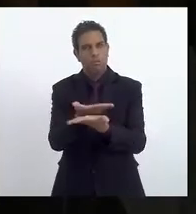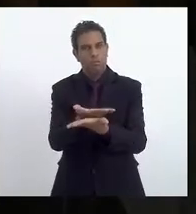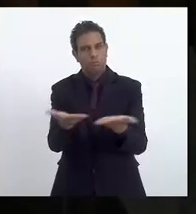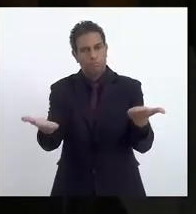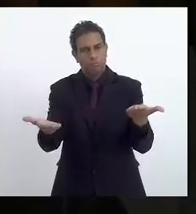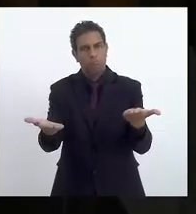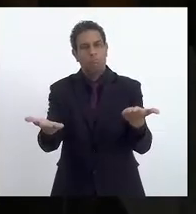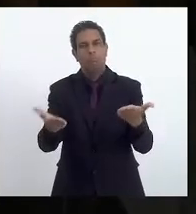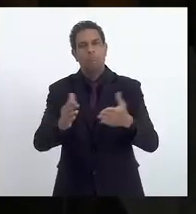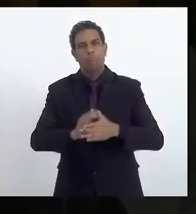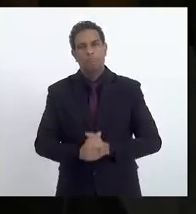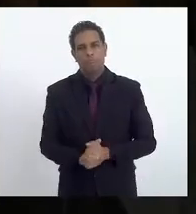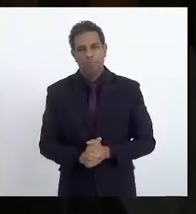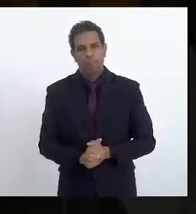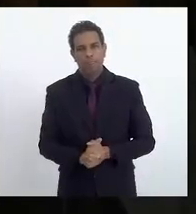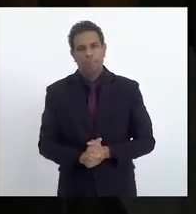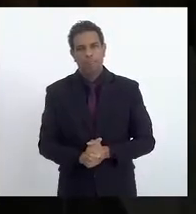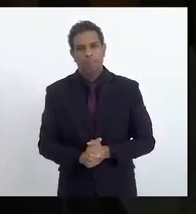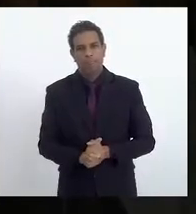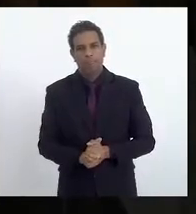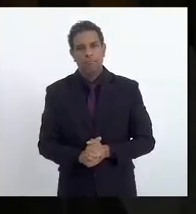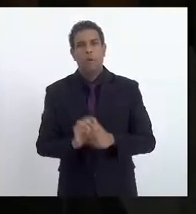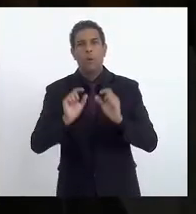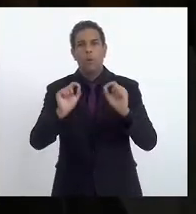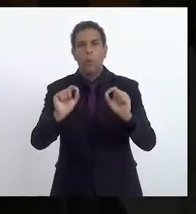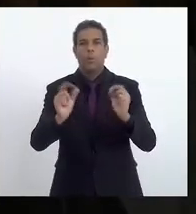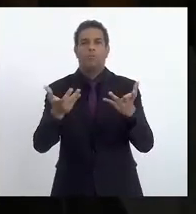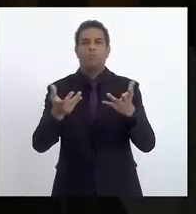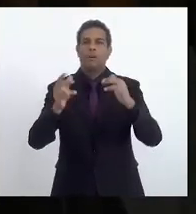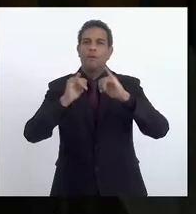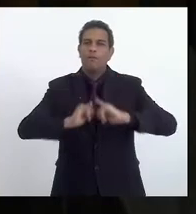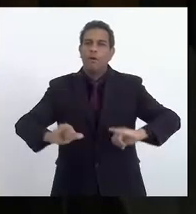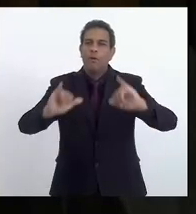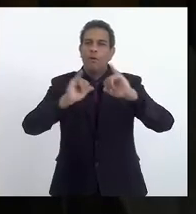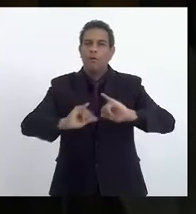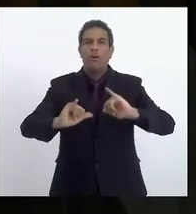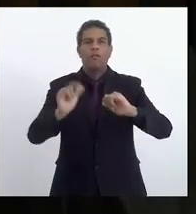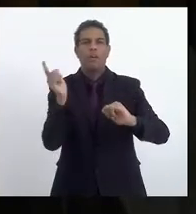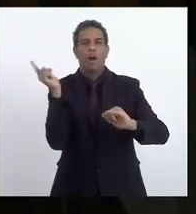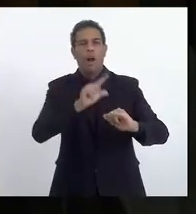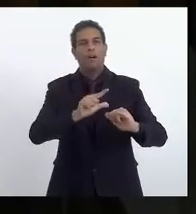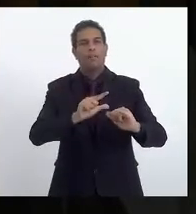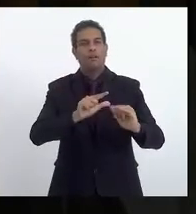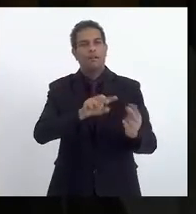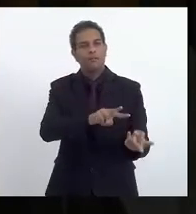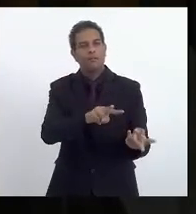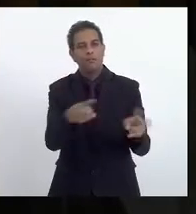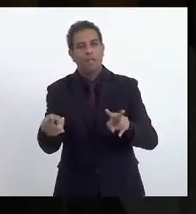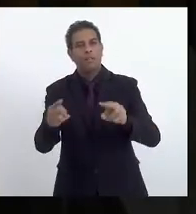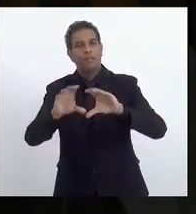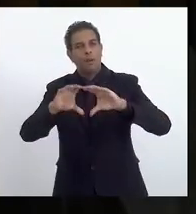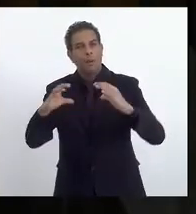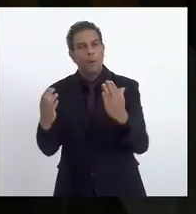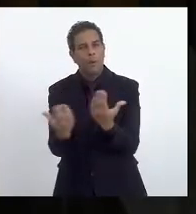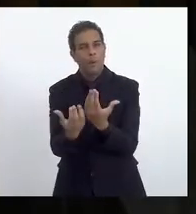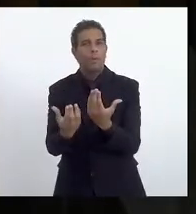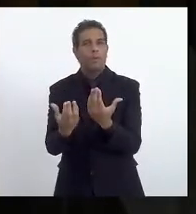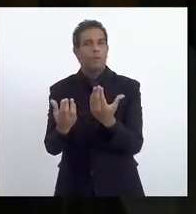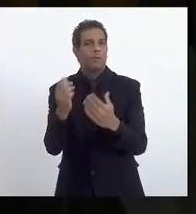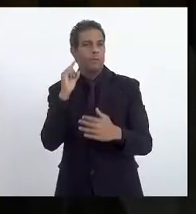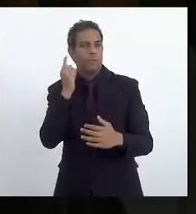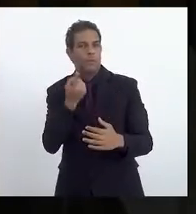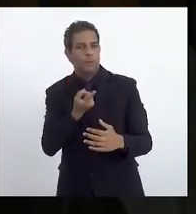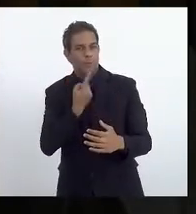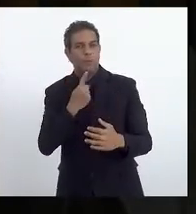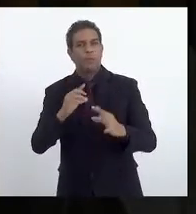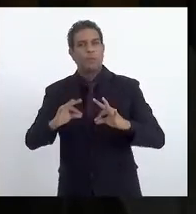de libras que leva a nossa voz aos deficientes